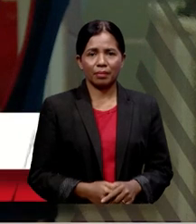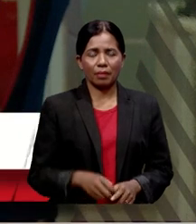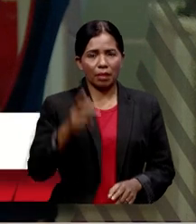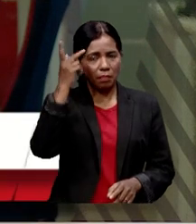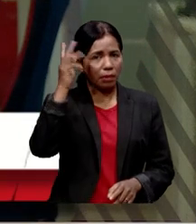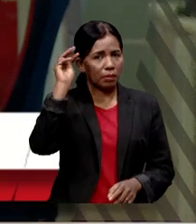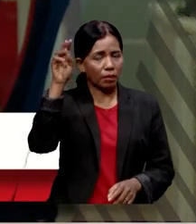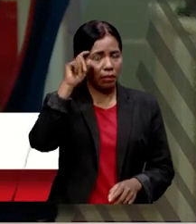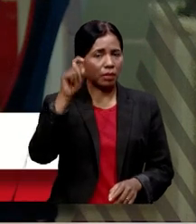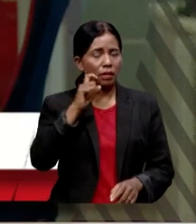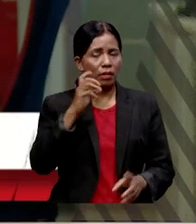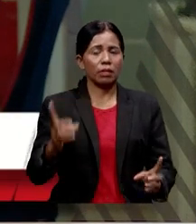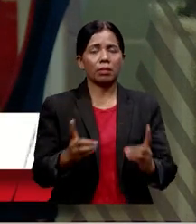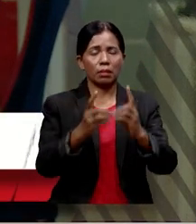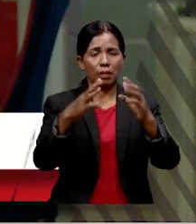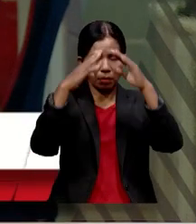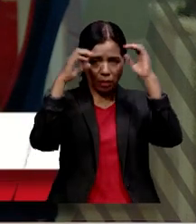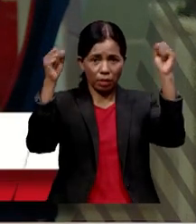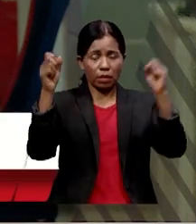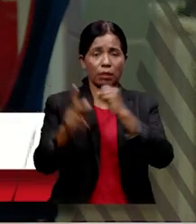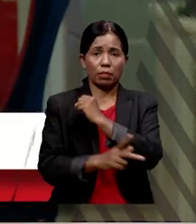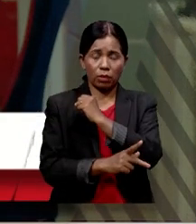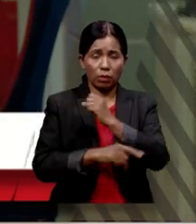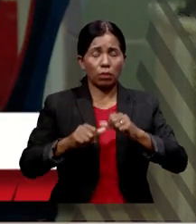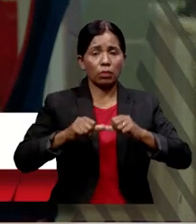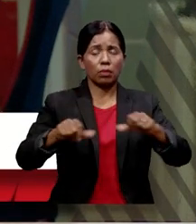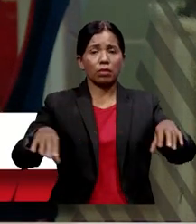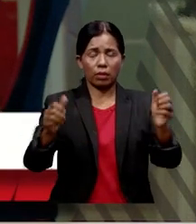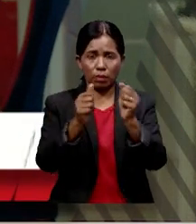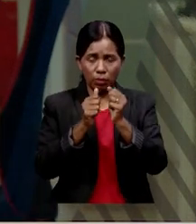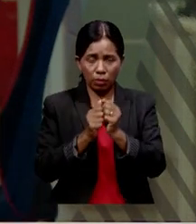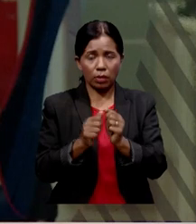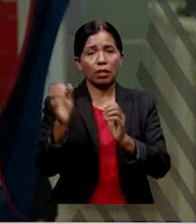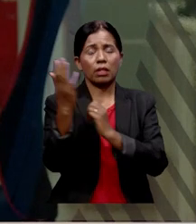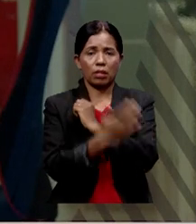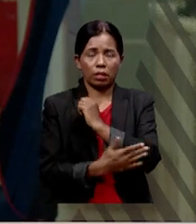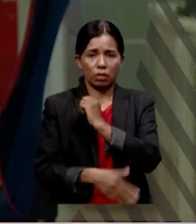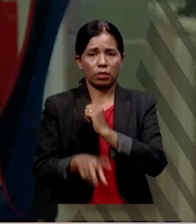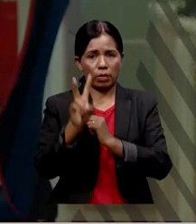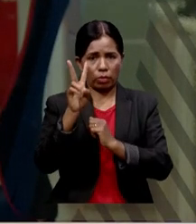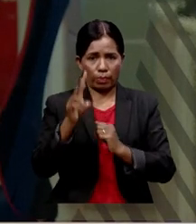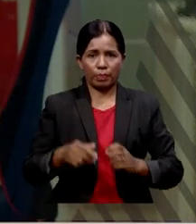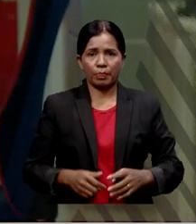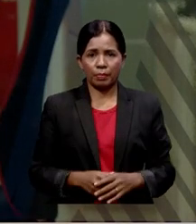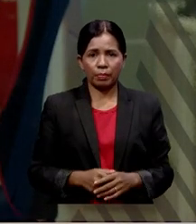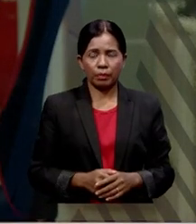Primeiro-ministro Cassiano Guzmão assumiu mal o presidente de Portugal, onde continua a meta em relação bilateral entre países.